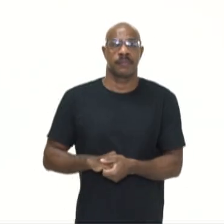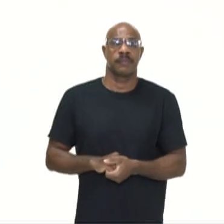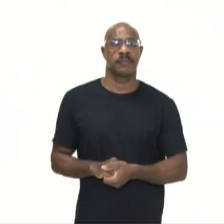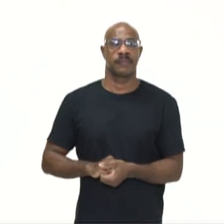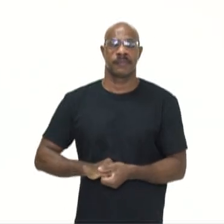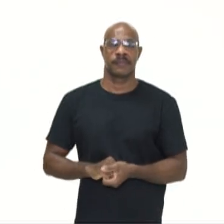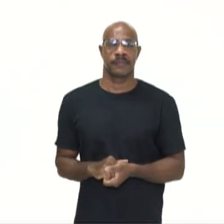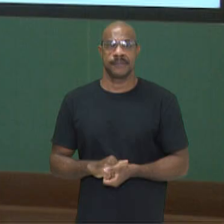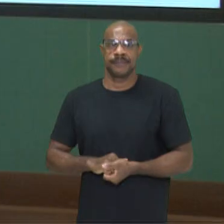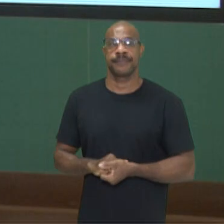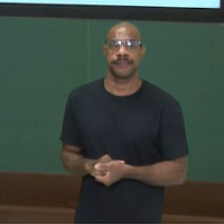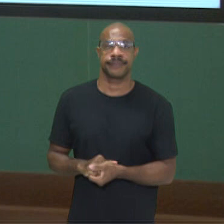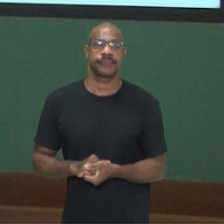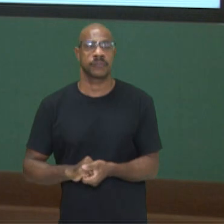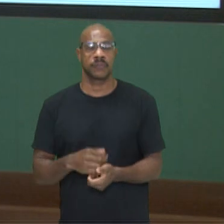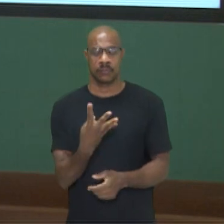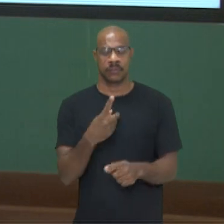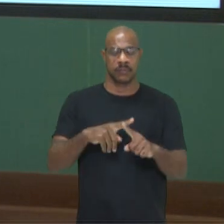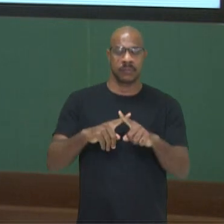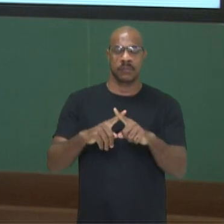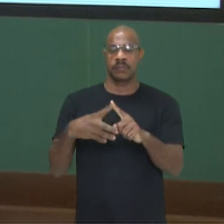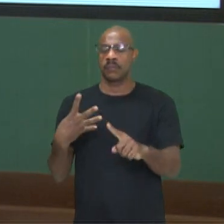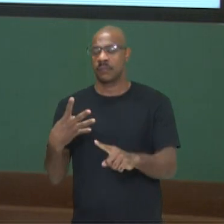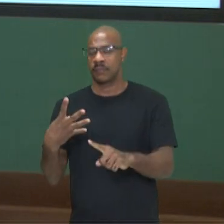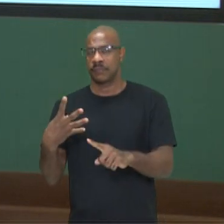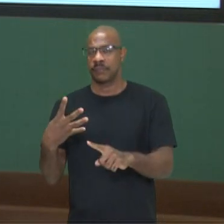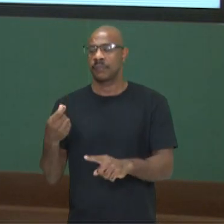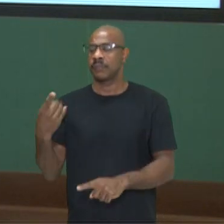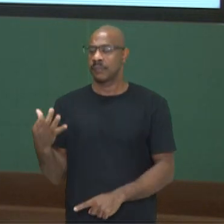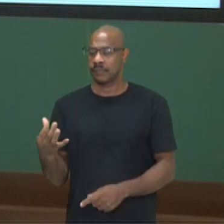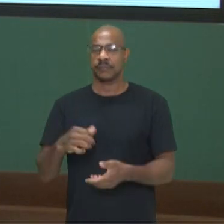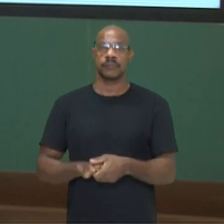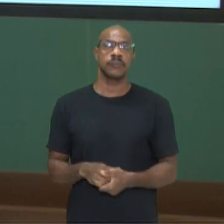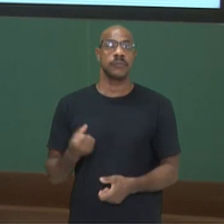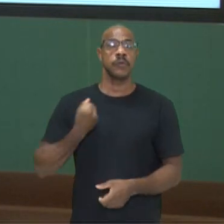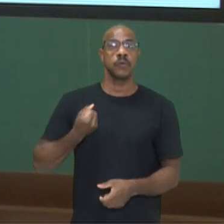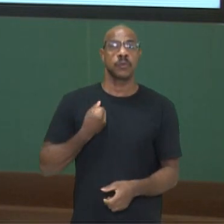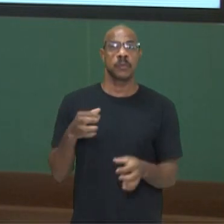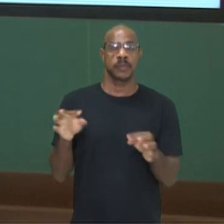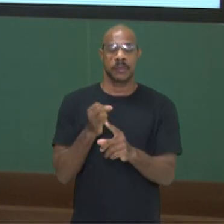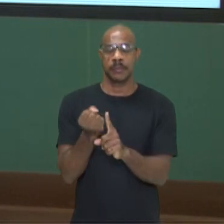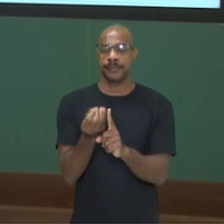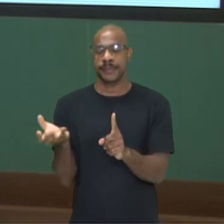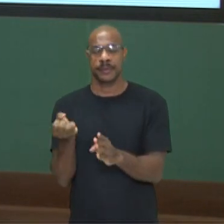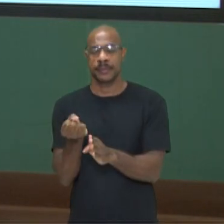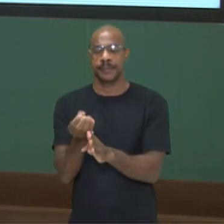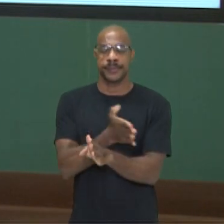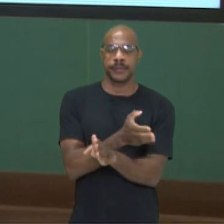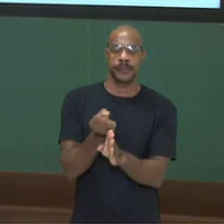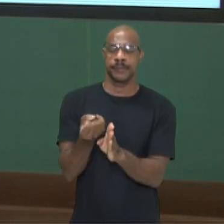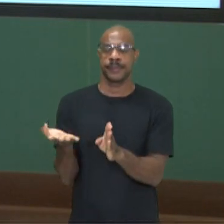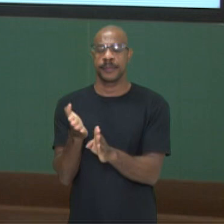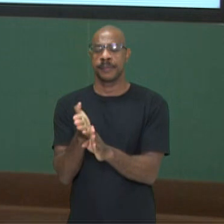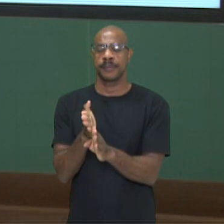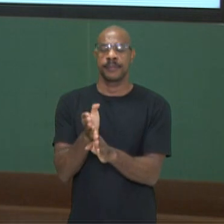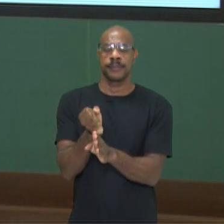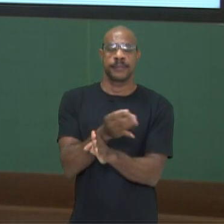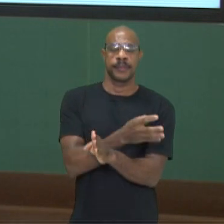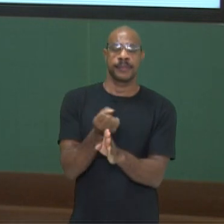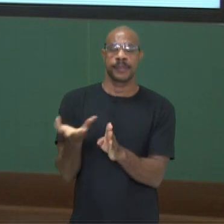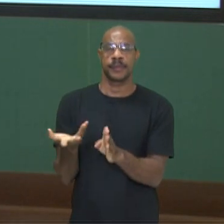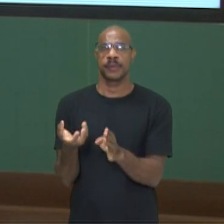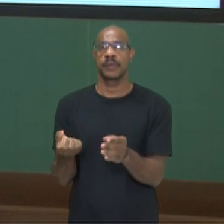mais 16, ok? Então, os números inteiros, cujos quadrados são igual, né,